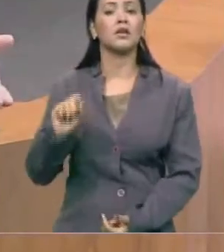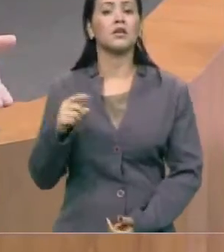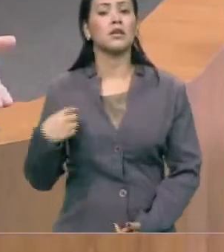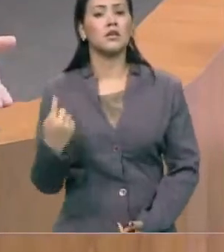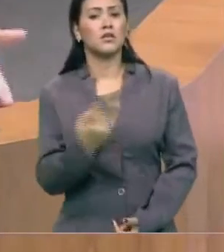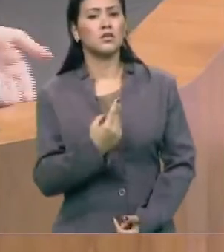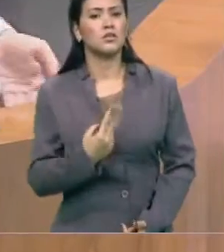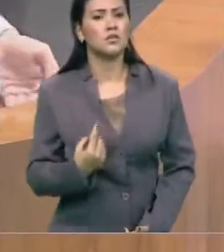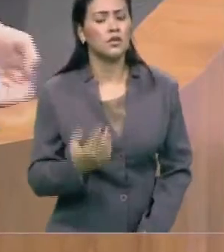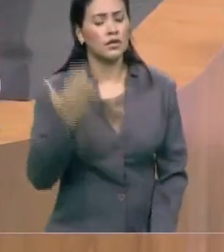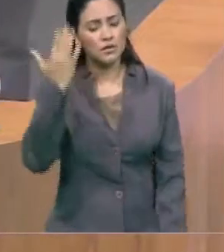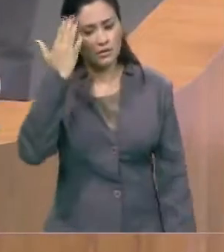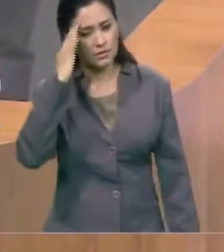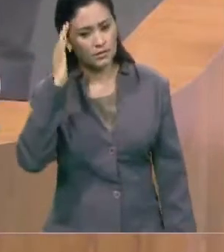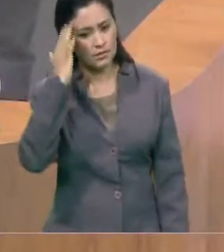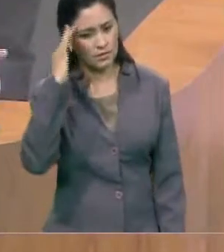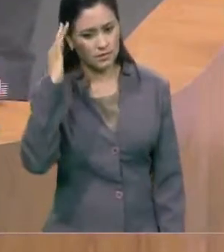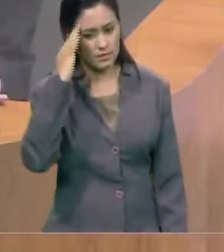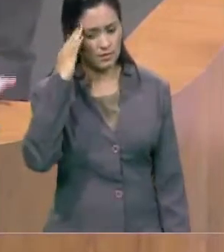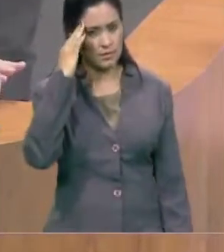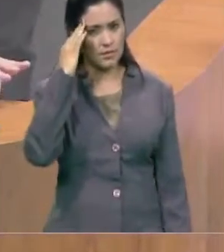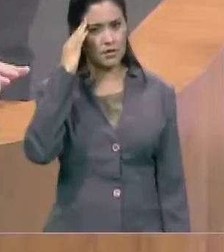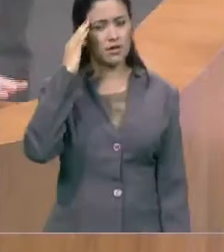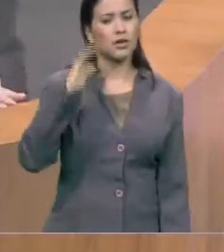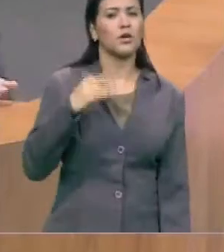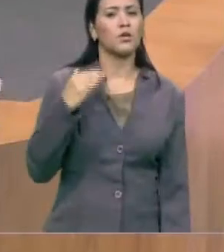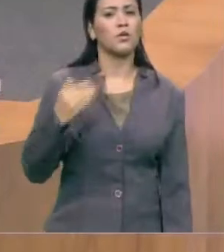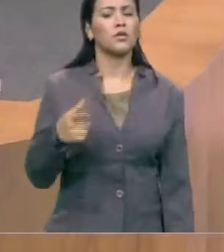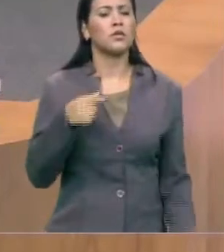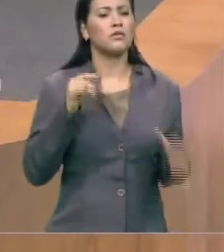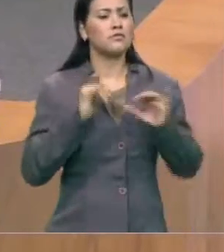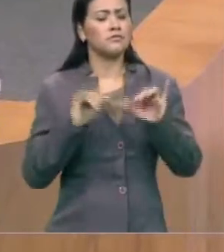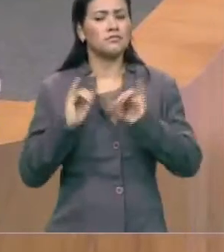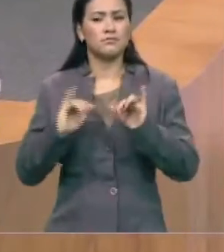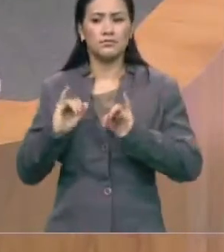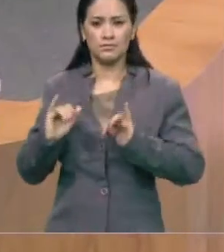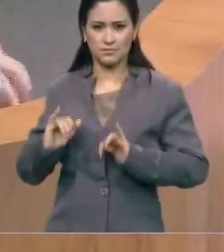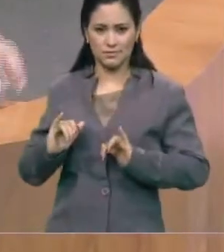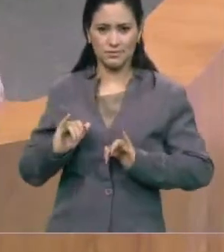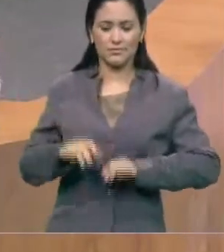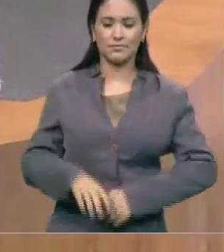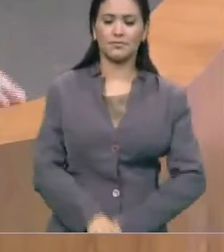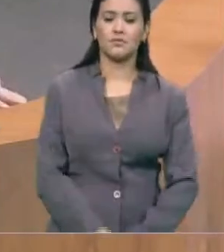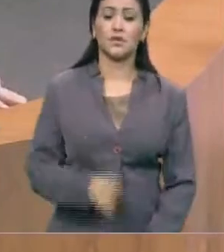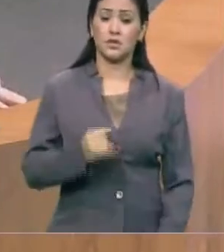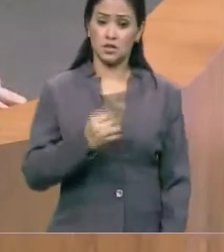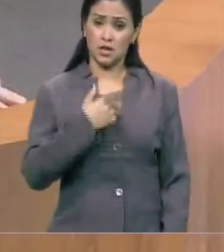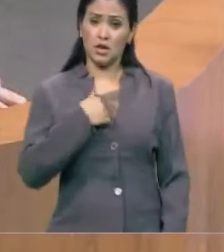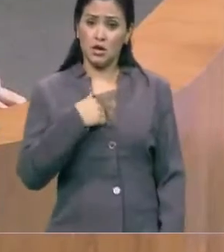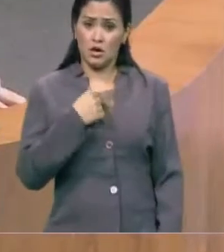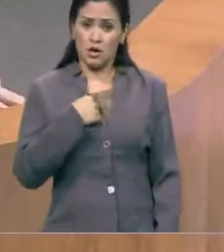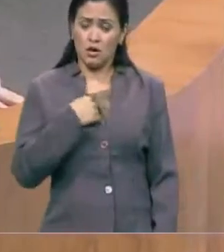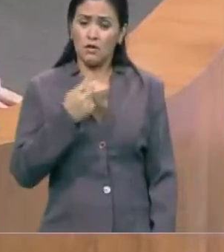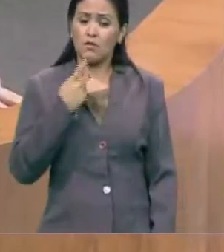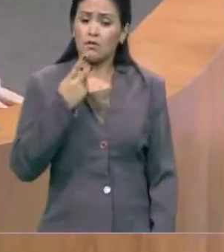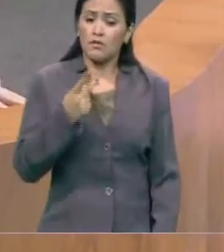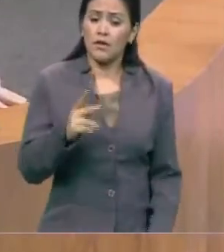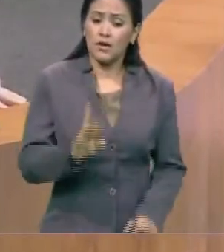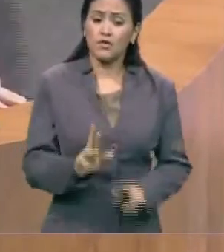dúvida de onde foi, em que momento as falas existiram. Se em algum momento eu falei algo diferente do que eu estou dizendo